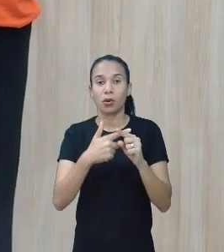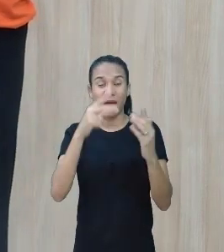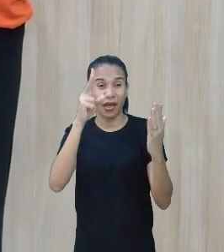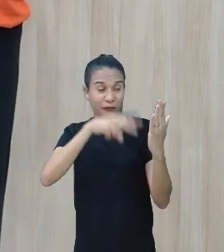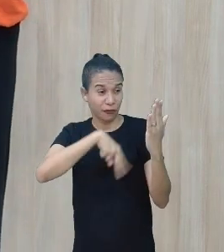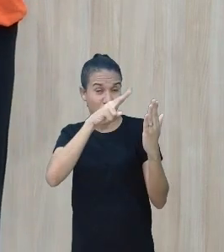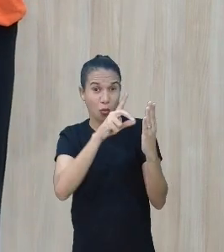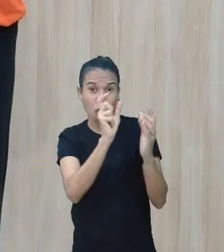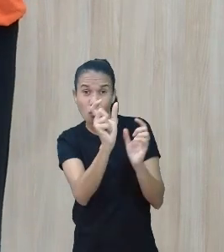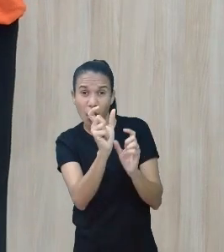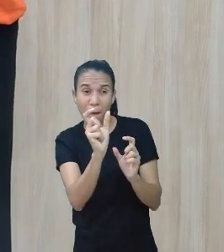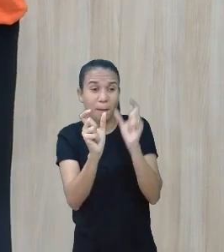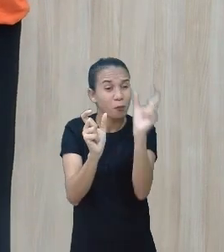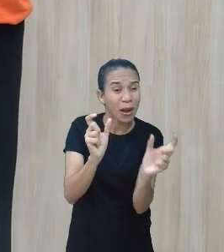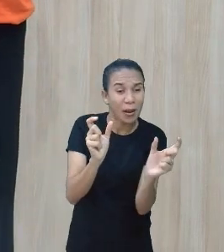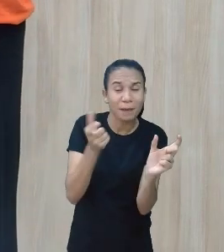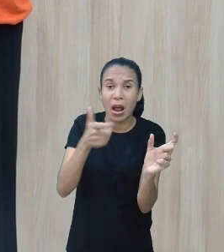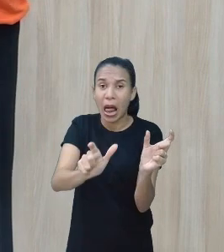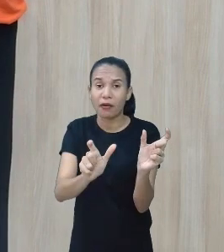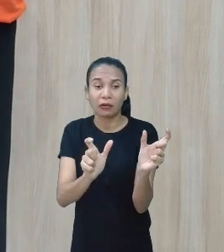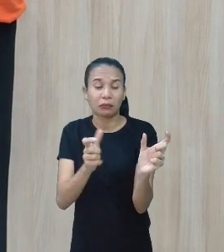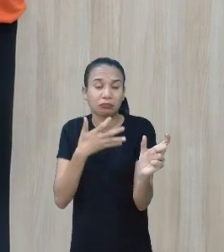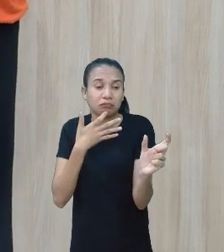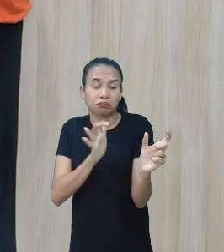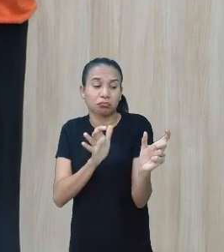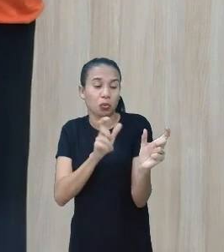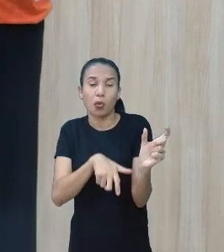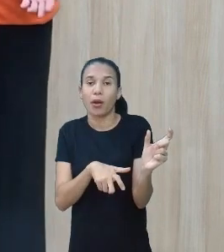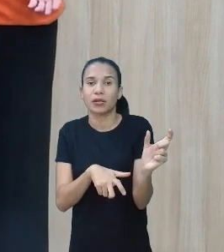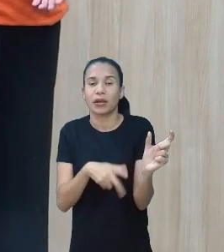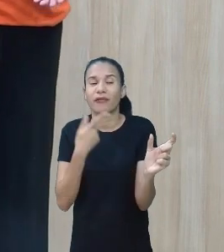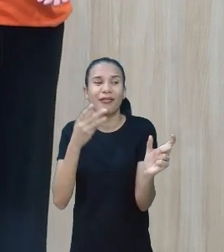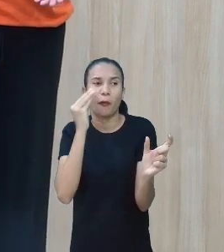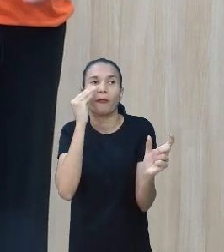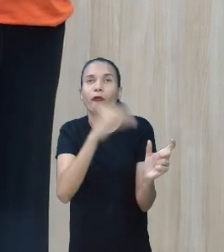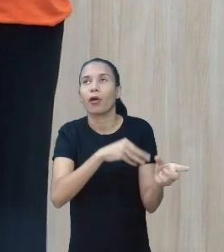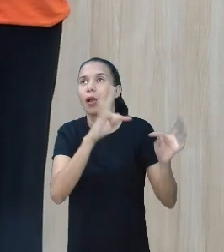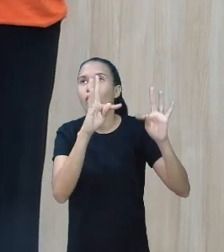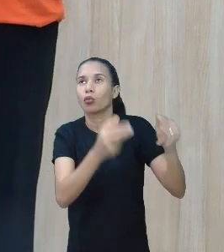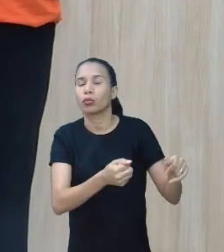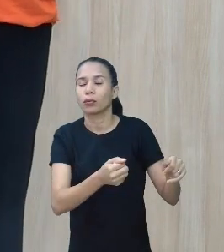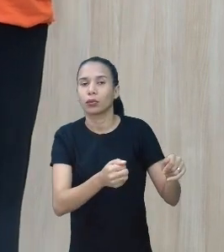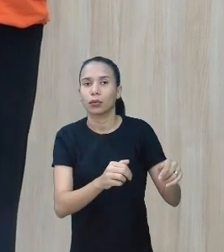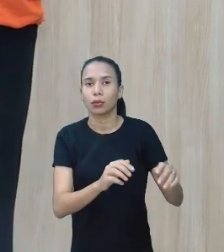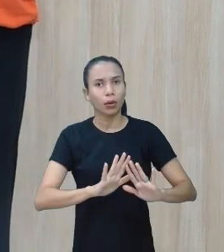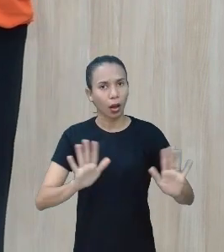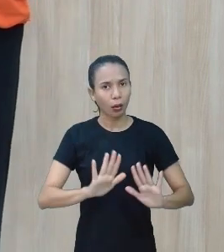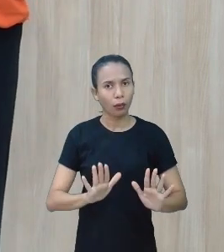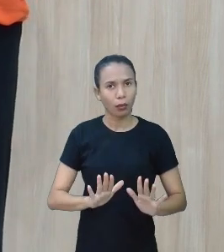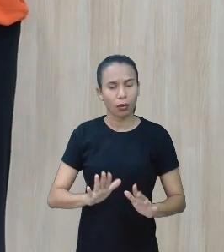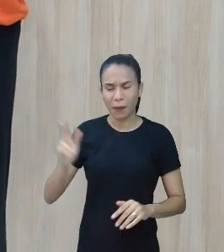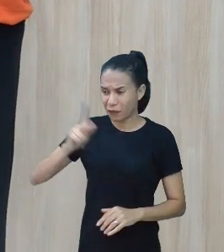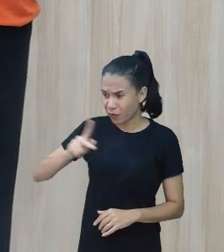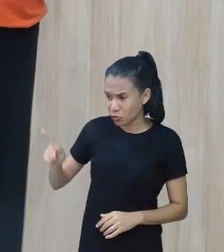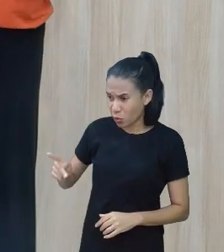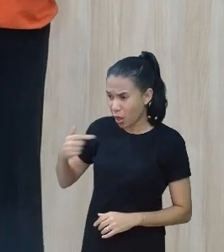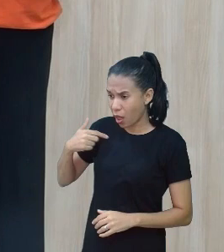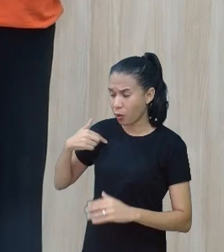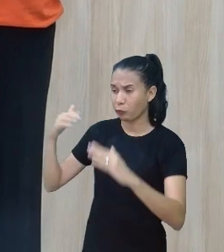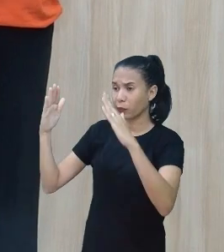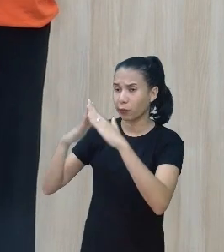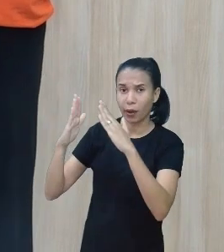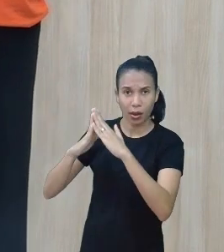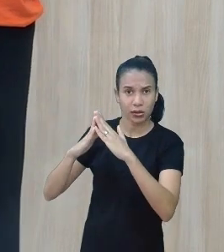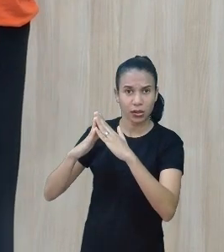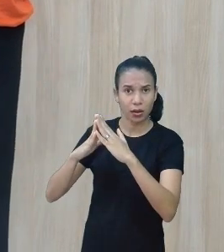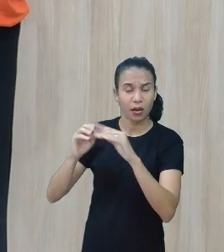viu uma ou duas palavras que você não conhece, tá? Fernanda, se eu estiver em casa,